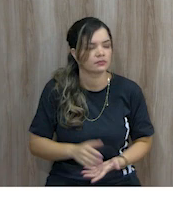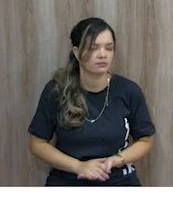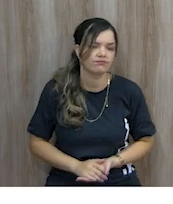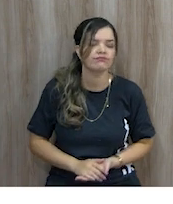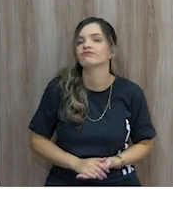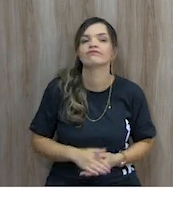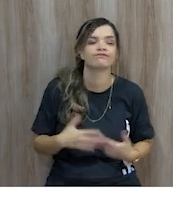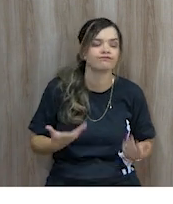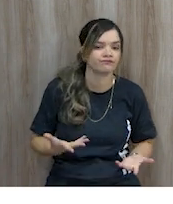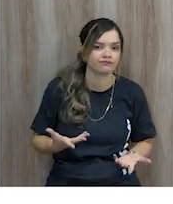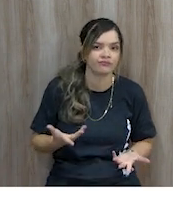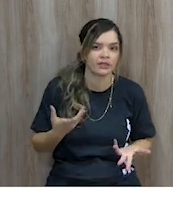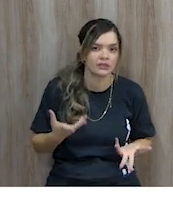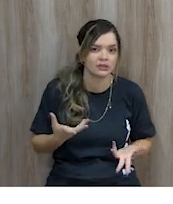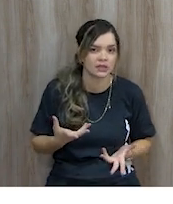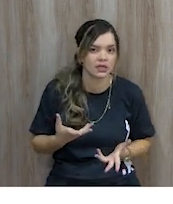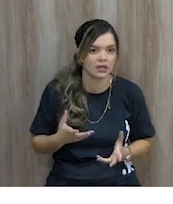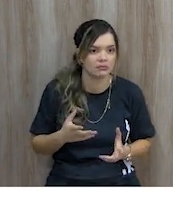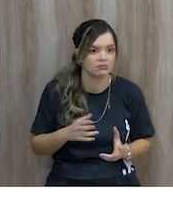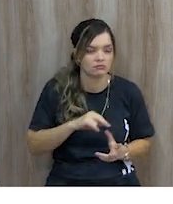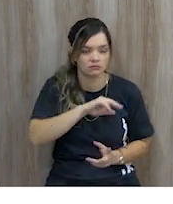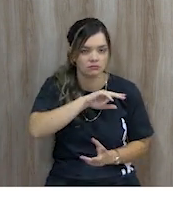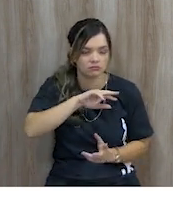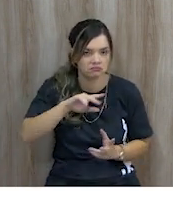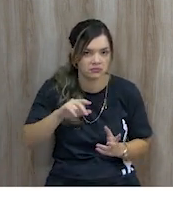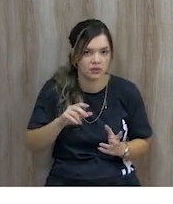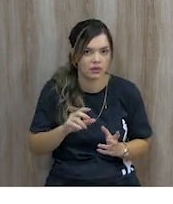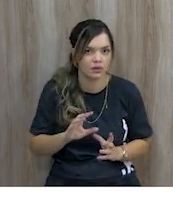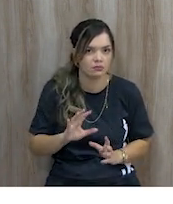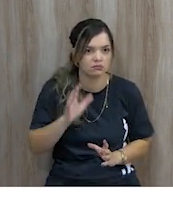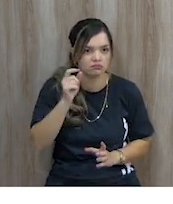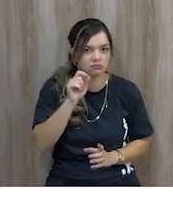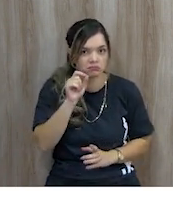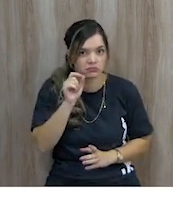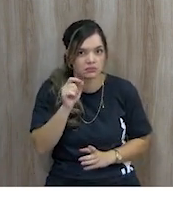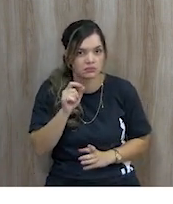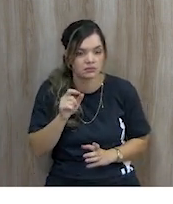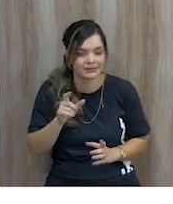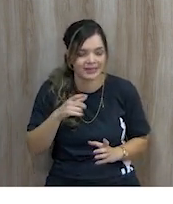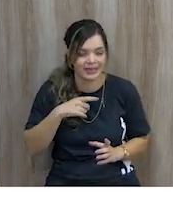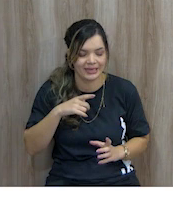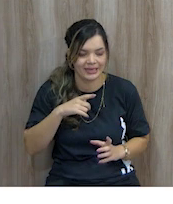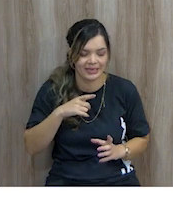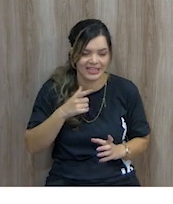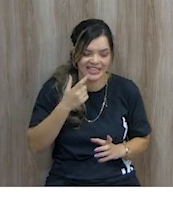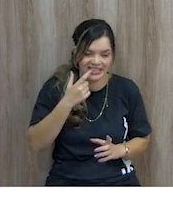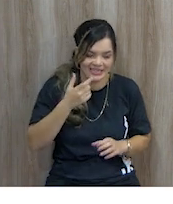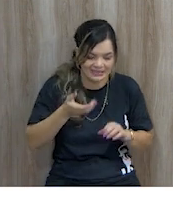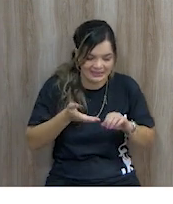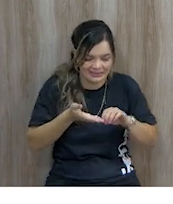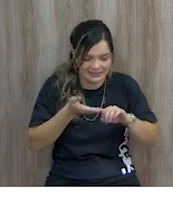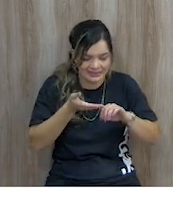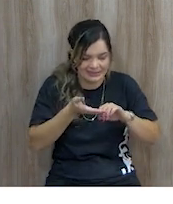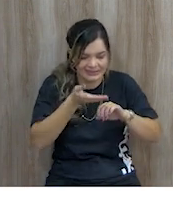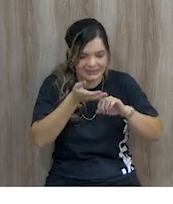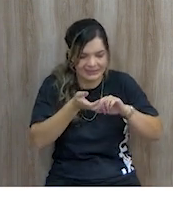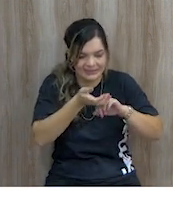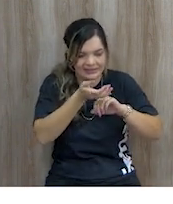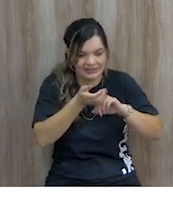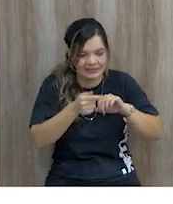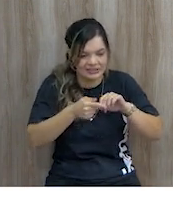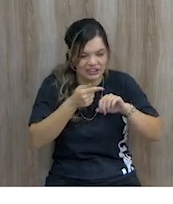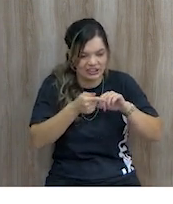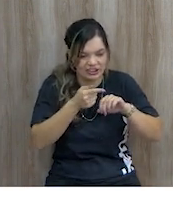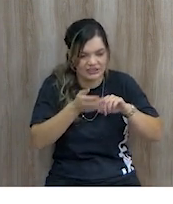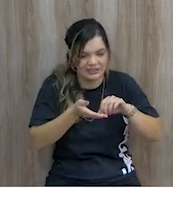comuns, muitas vezes, a gente ter a recessão gengival associada a lesões cervicais não cariosas, que